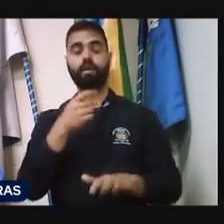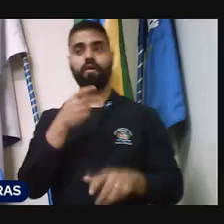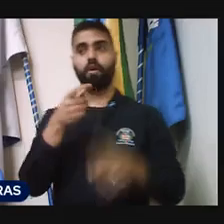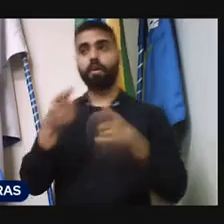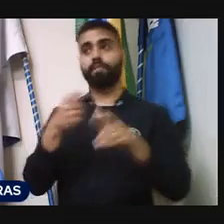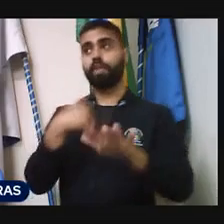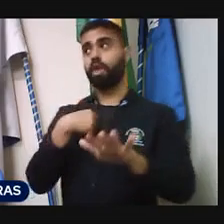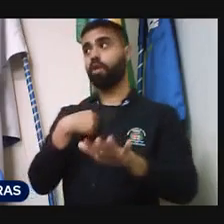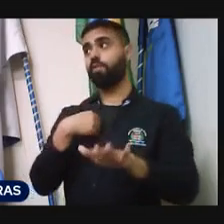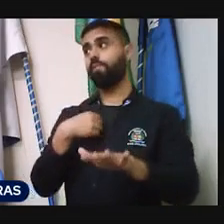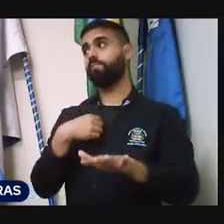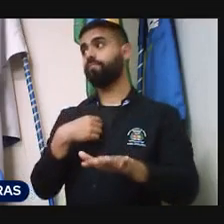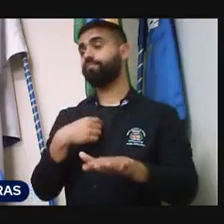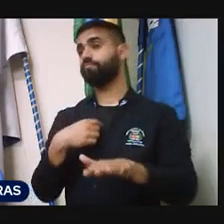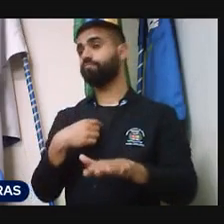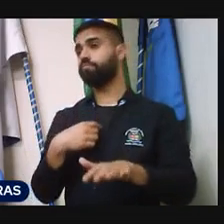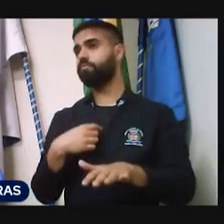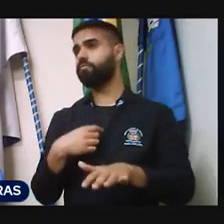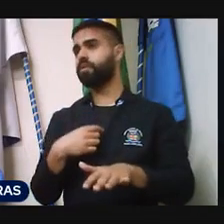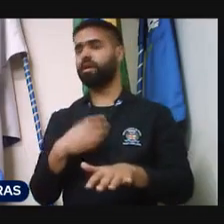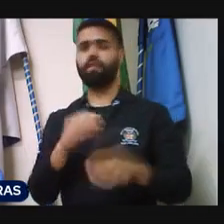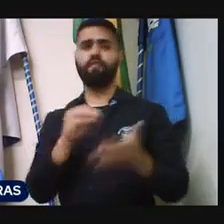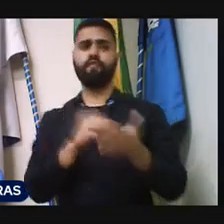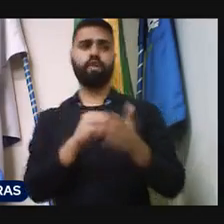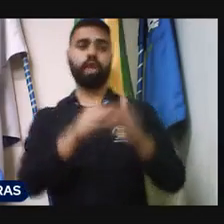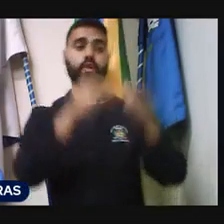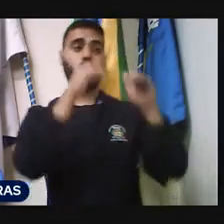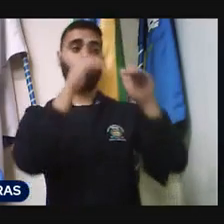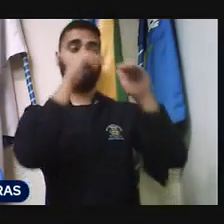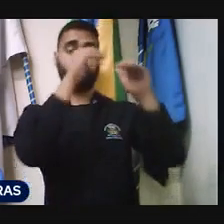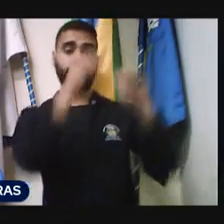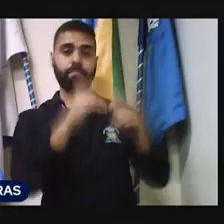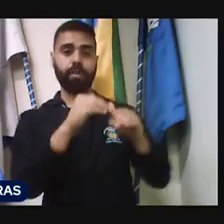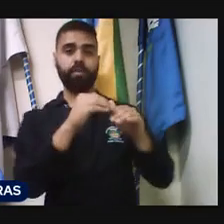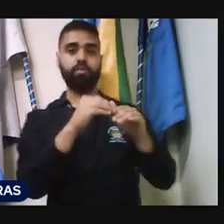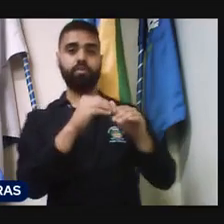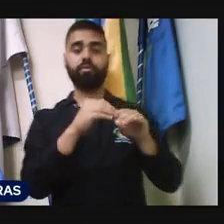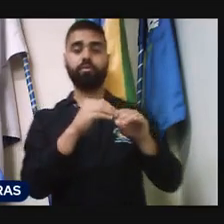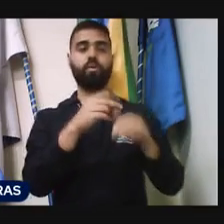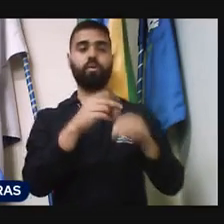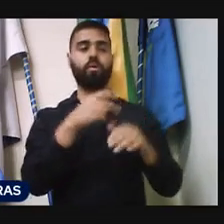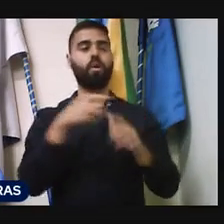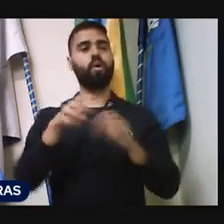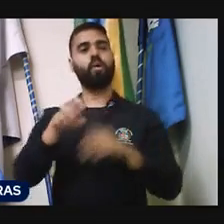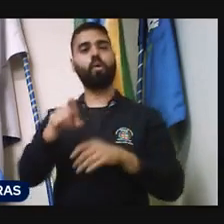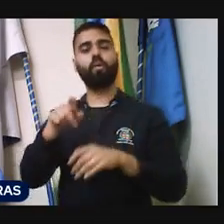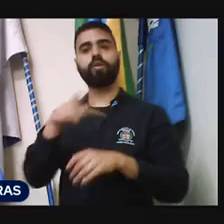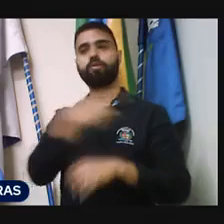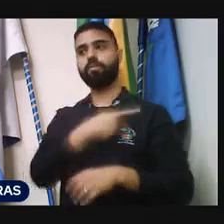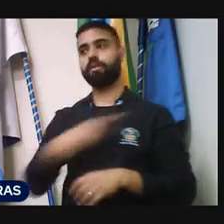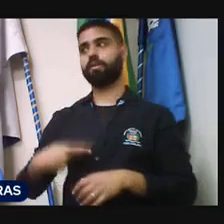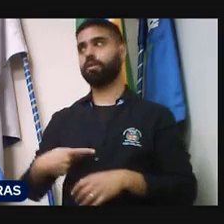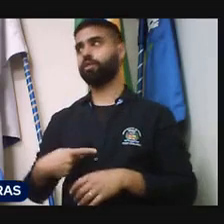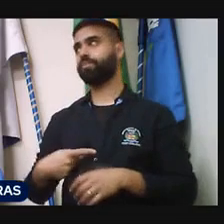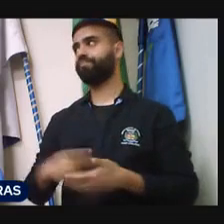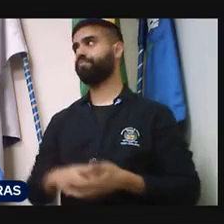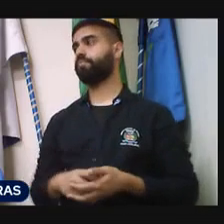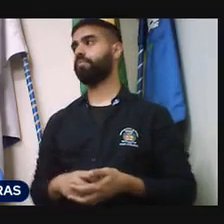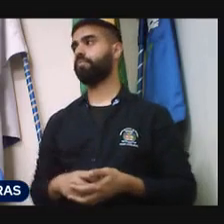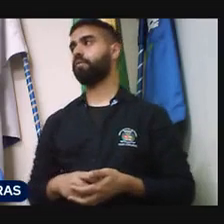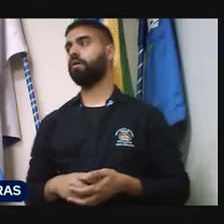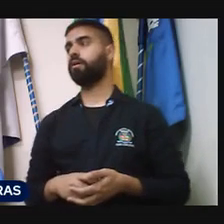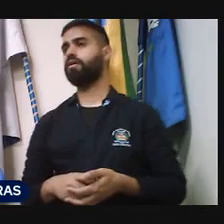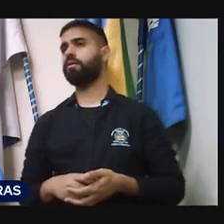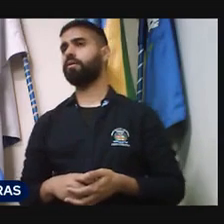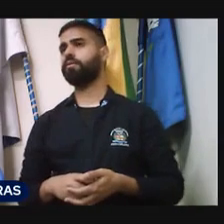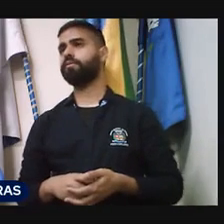é mas a cadeira que ocupa hoje ela ela me exige que eu faça isso e o que fica imagem